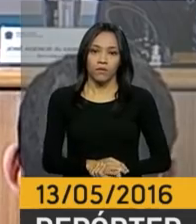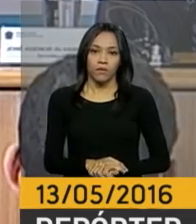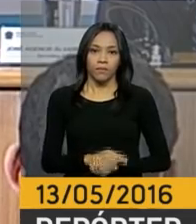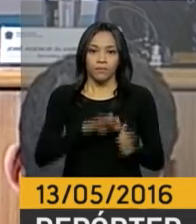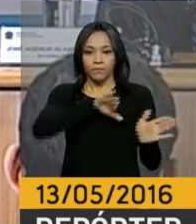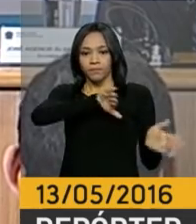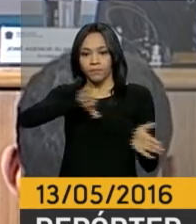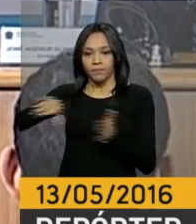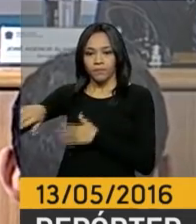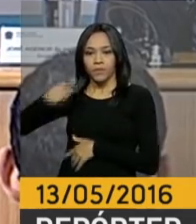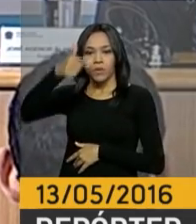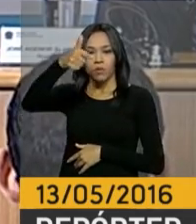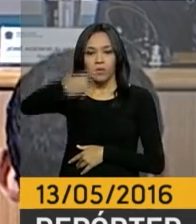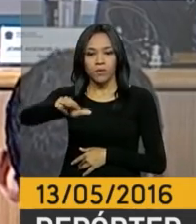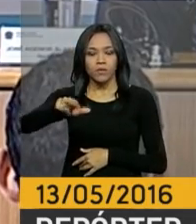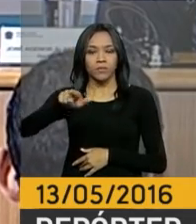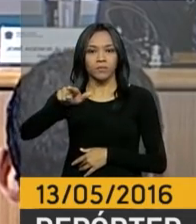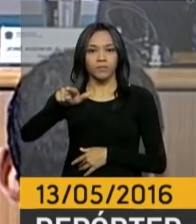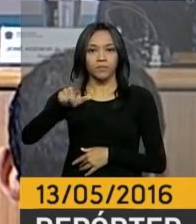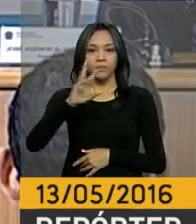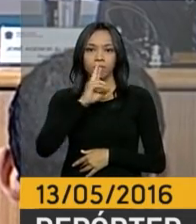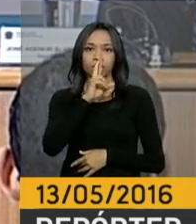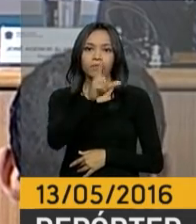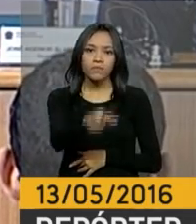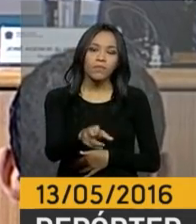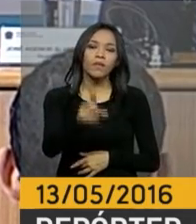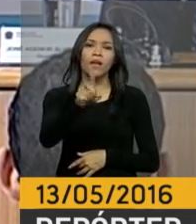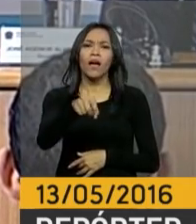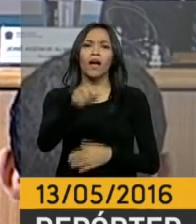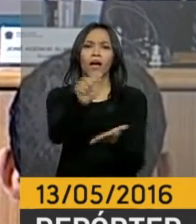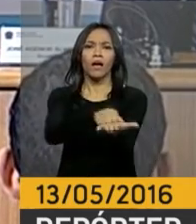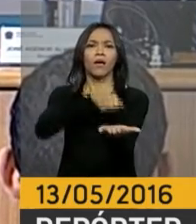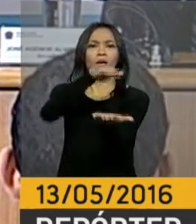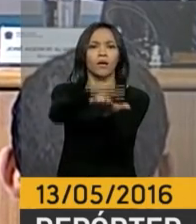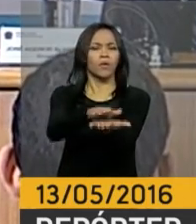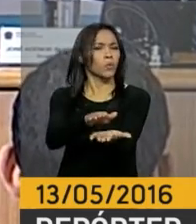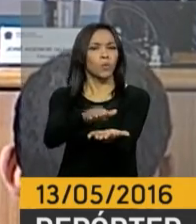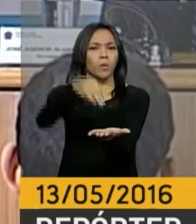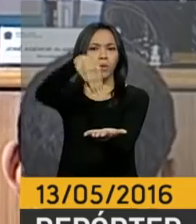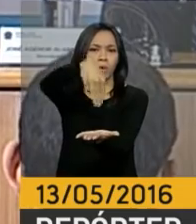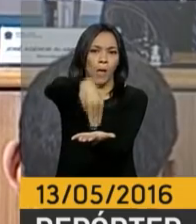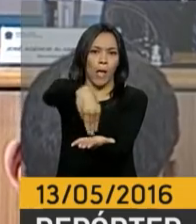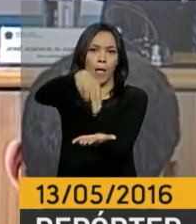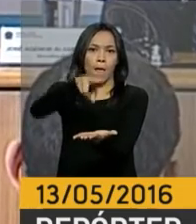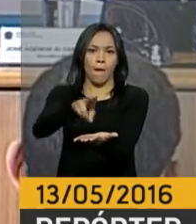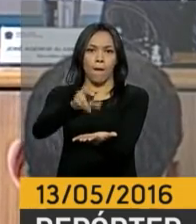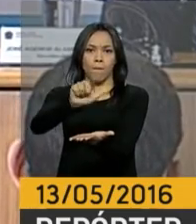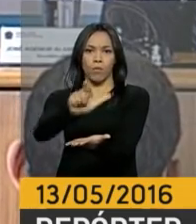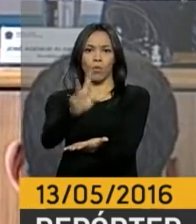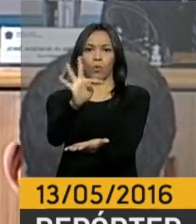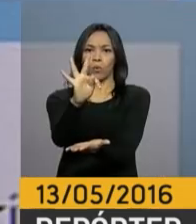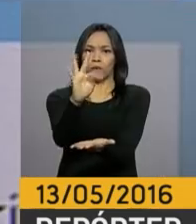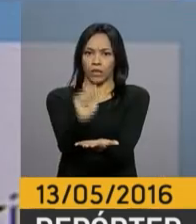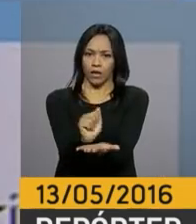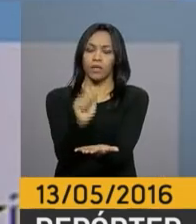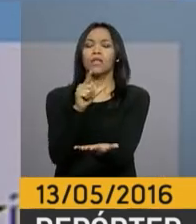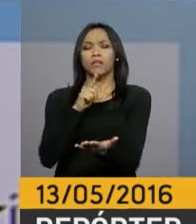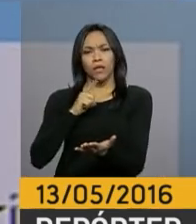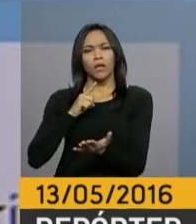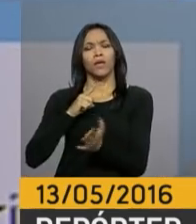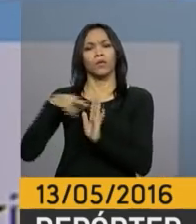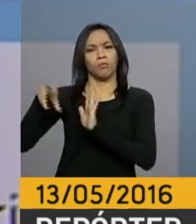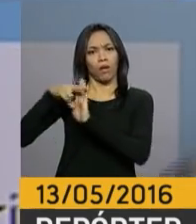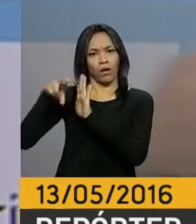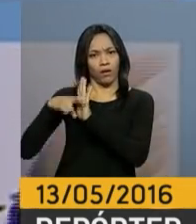a questão das multas eh tem uma Medida Provisória da presidente foi foi está em vigor uma medida que autoriza